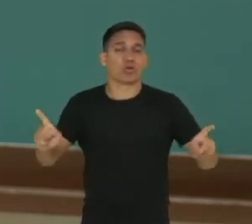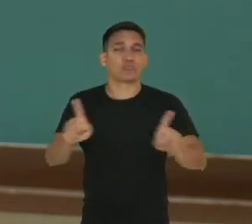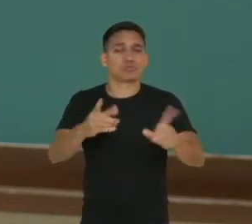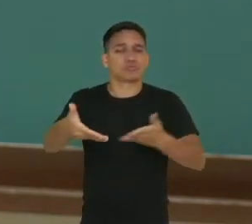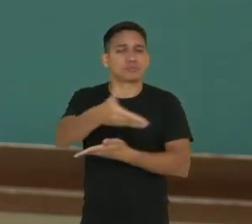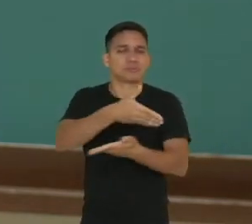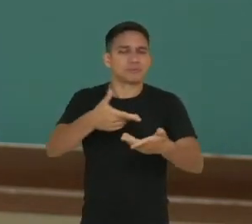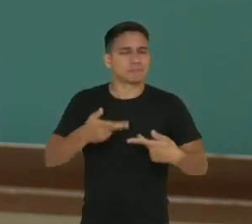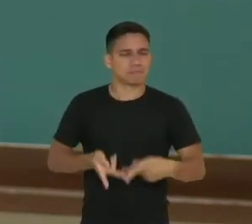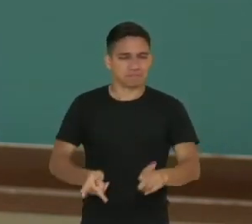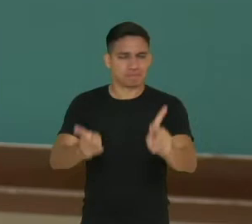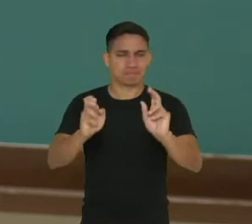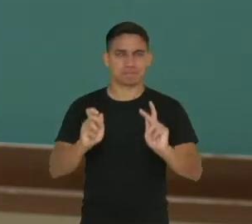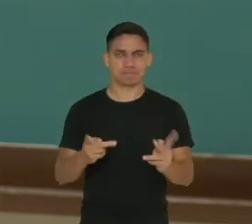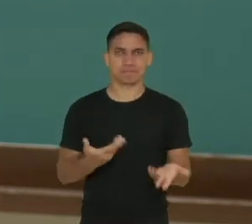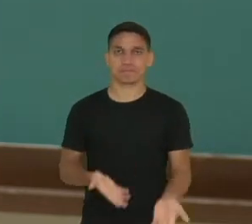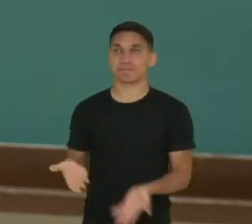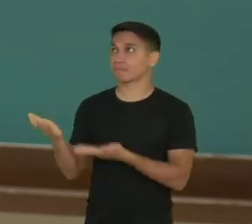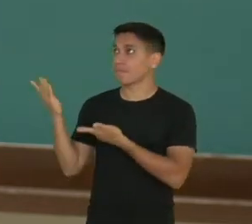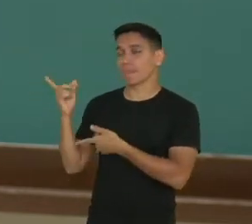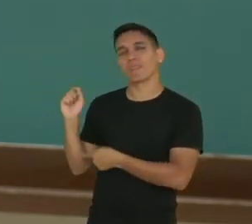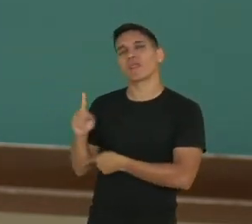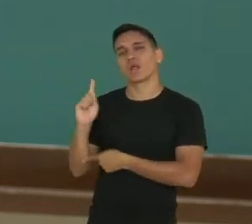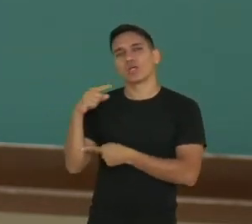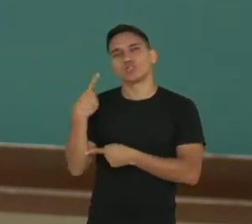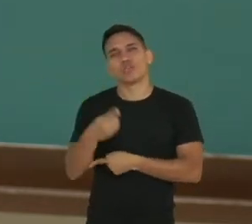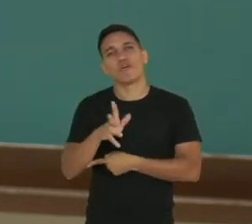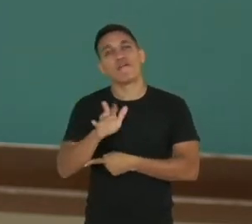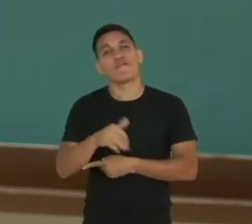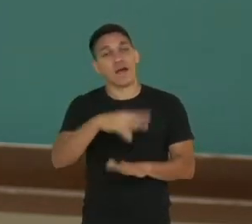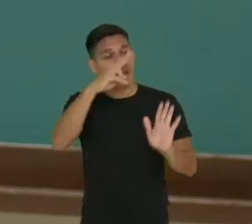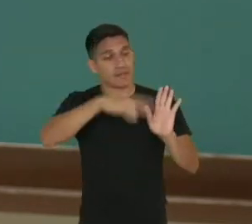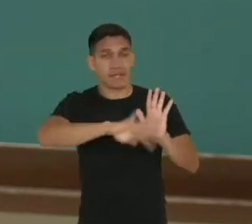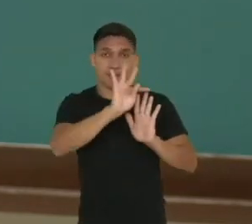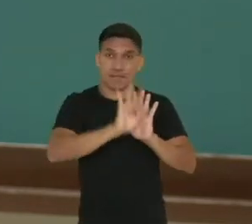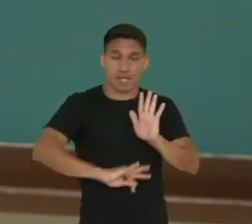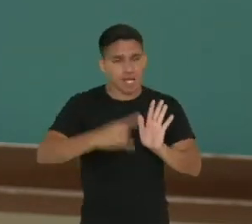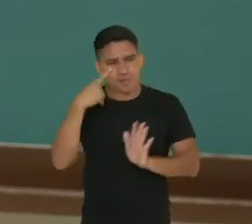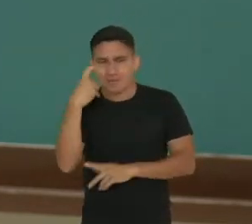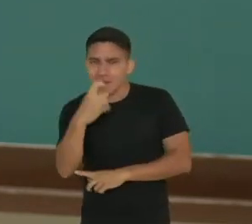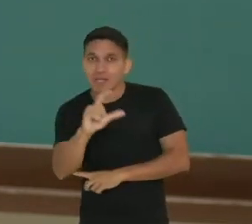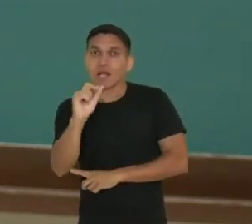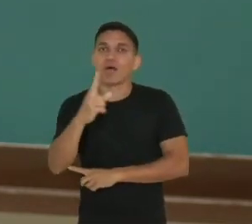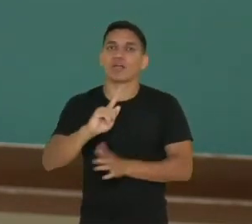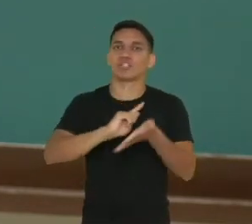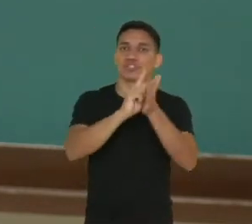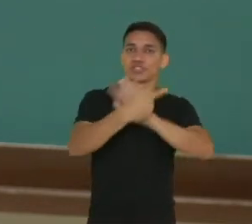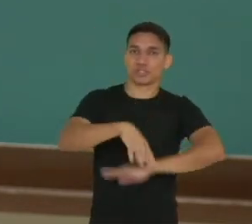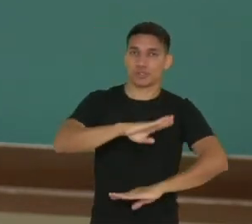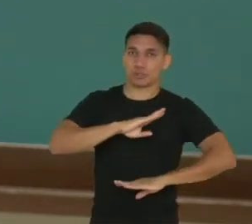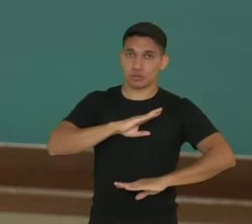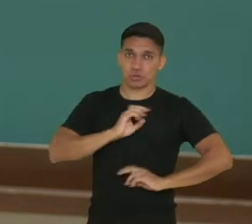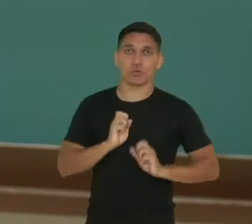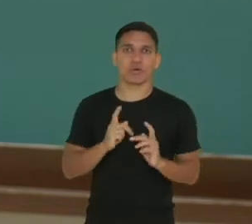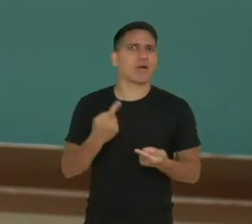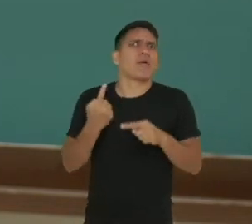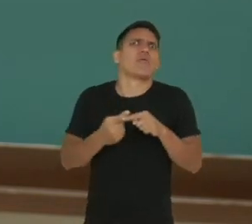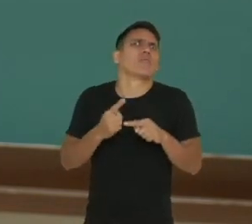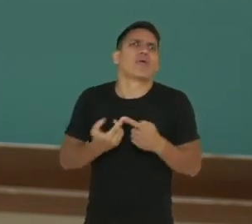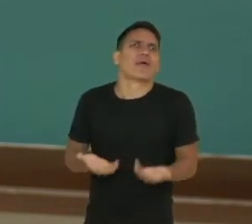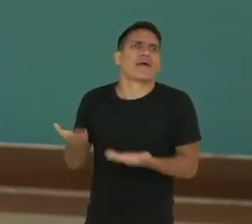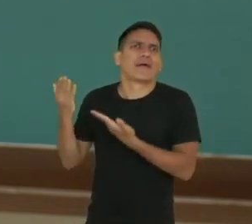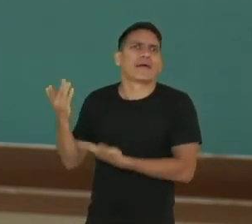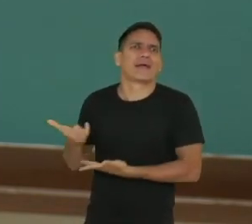diante. Vamos lá então, vamos acompanhar a leitura deste interessante texto do gênero causo, Por que será que tem